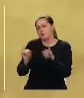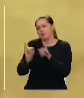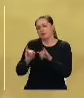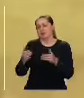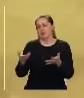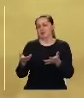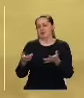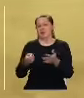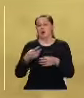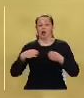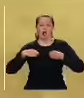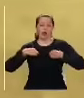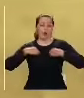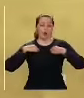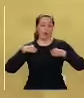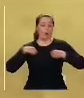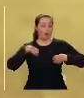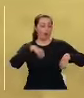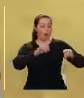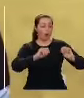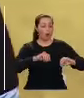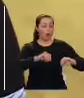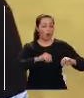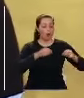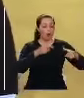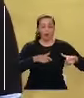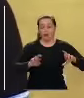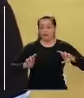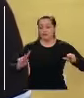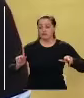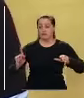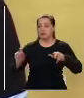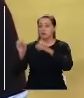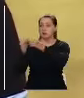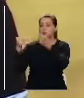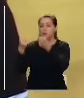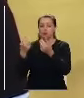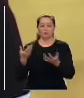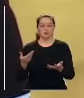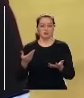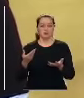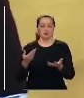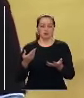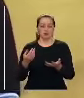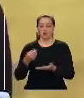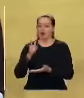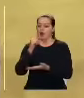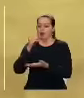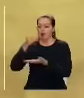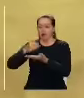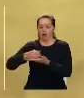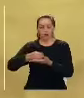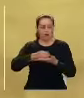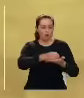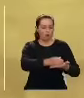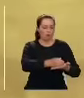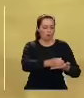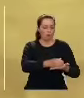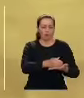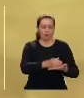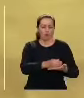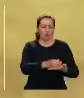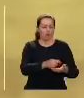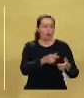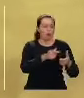lugar, por causa de coisas banais? Não. E, às vezes, a pessoa está tão com os maus